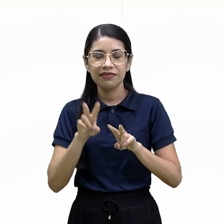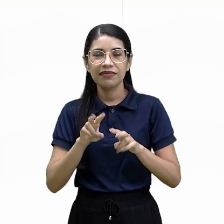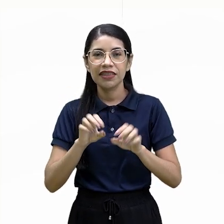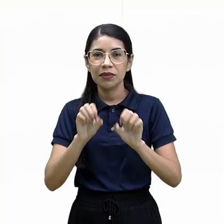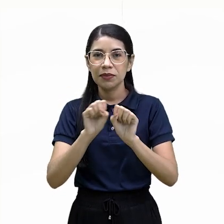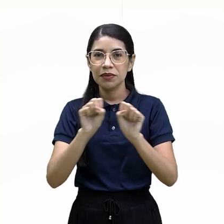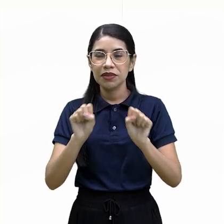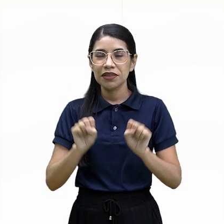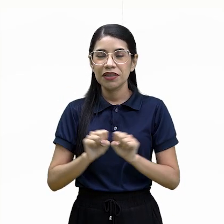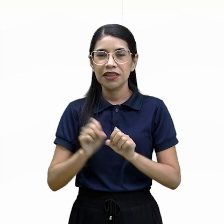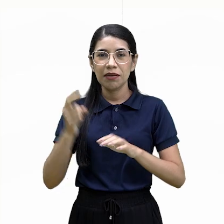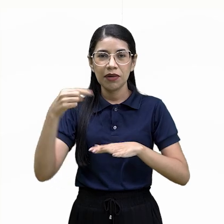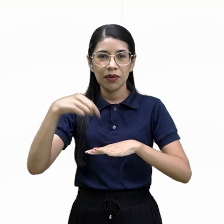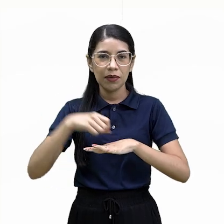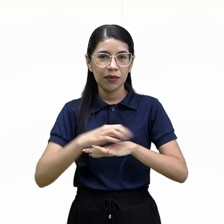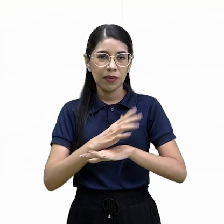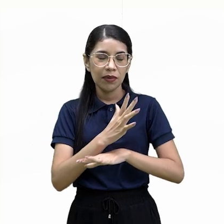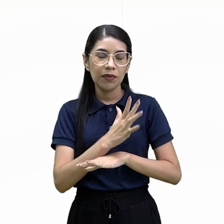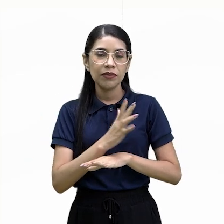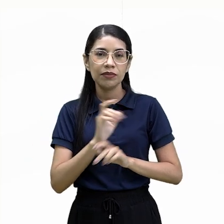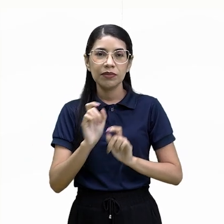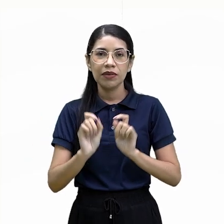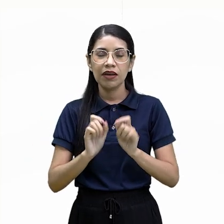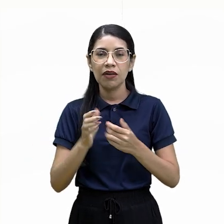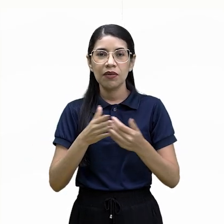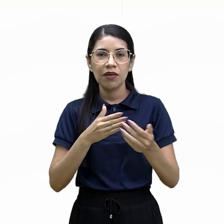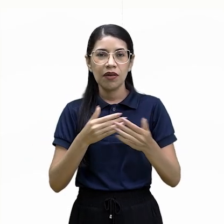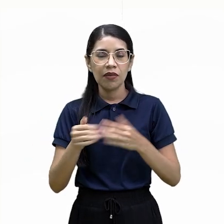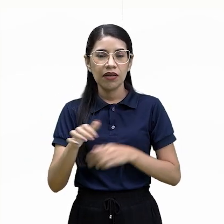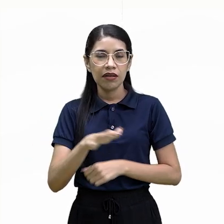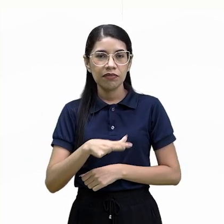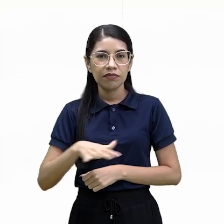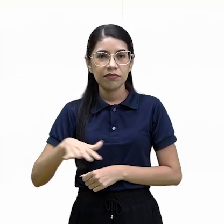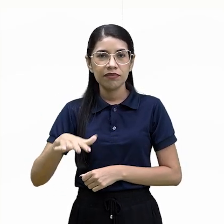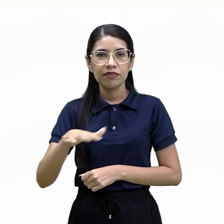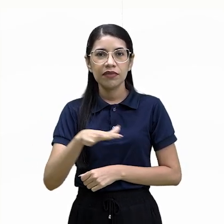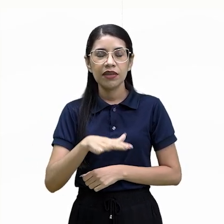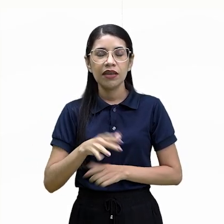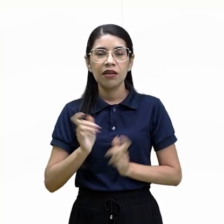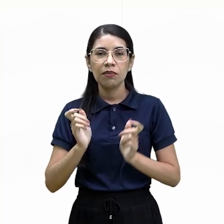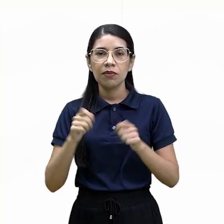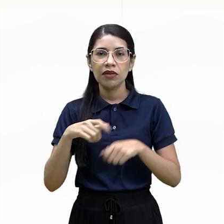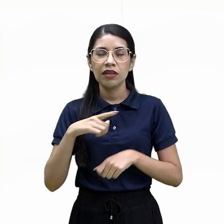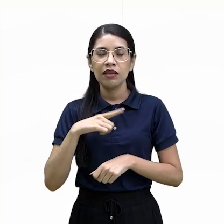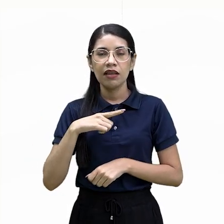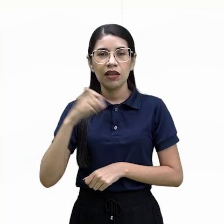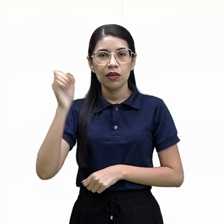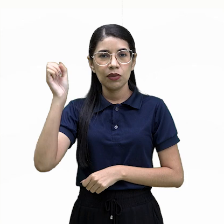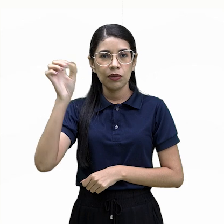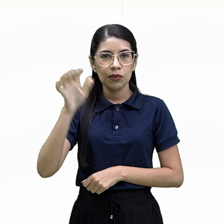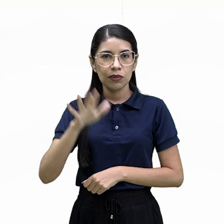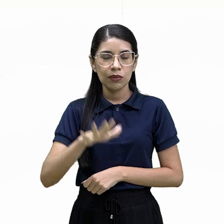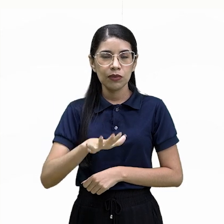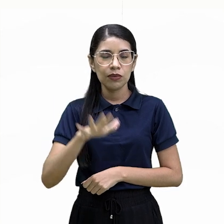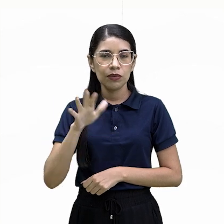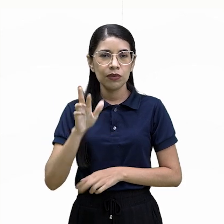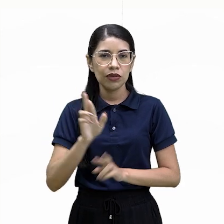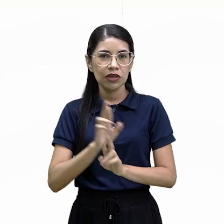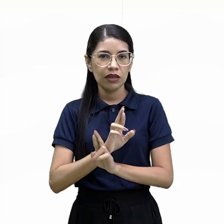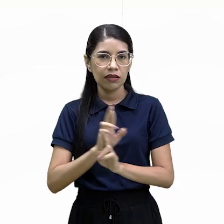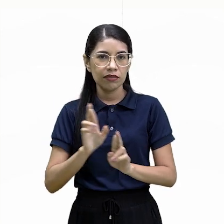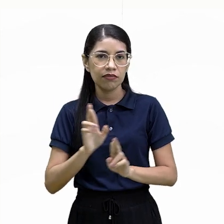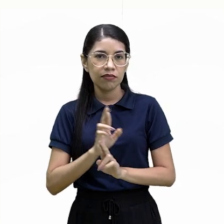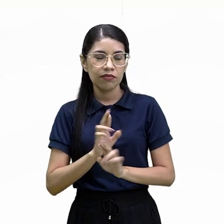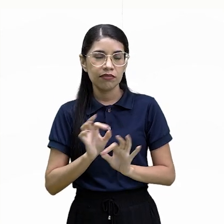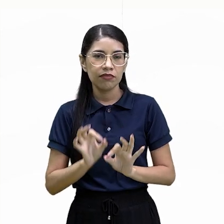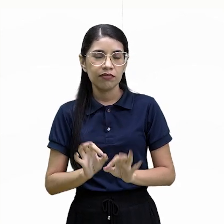óptico como sendo qualquer superfície que interage diretamente com a